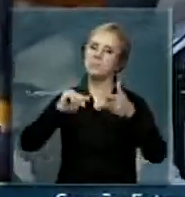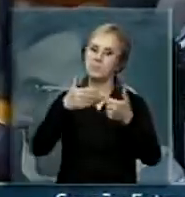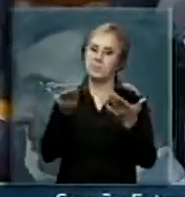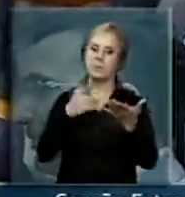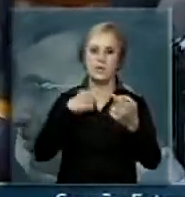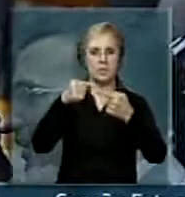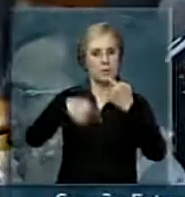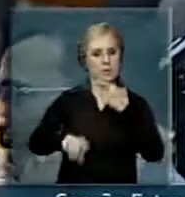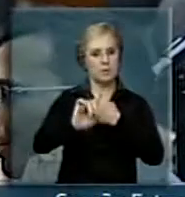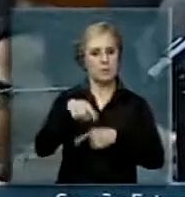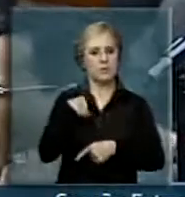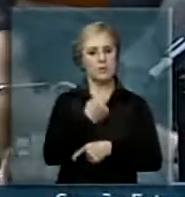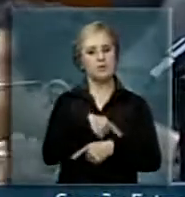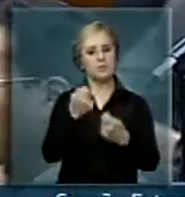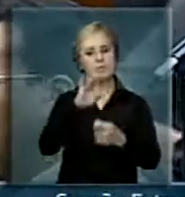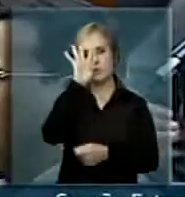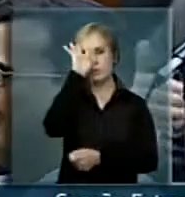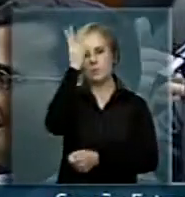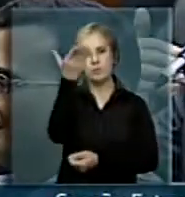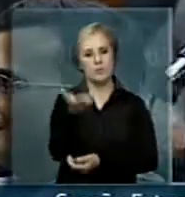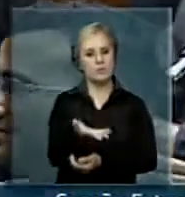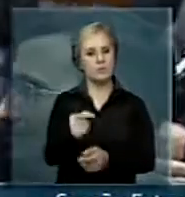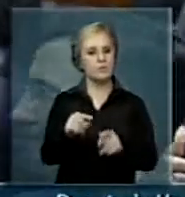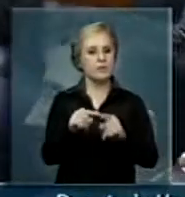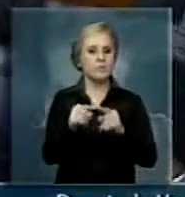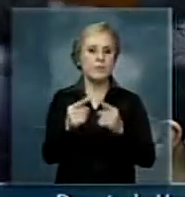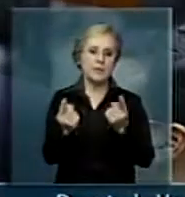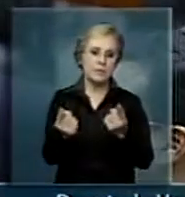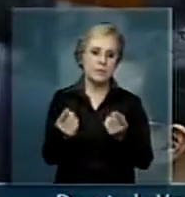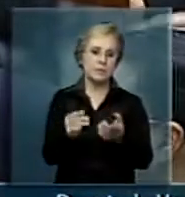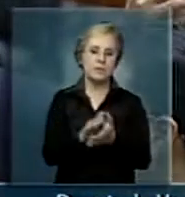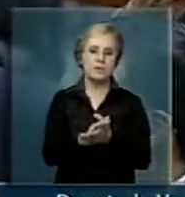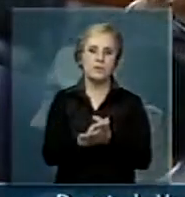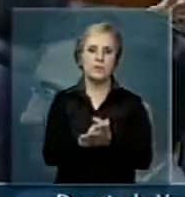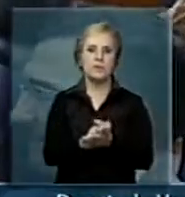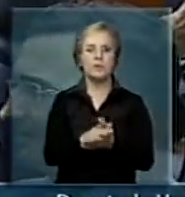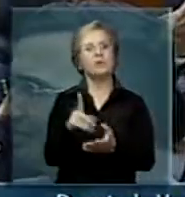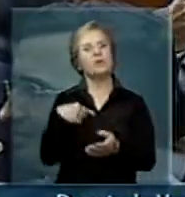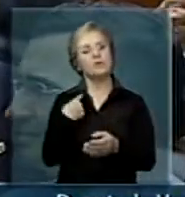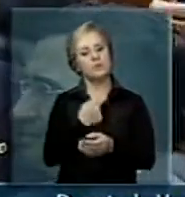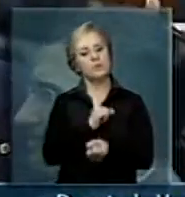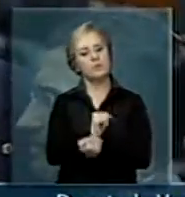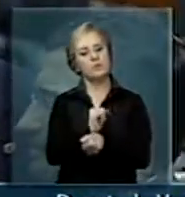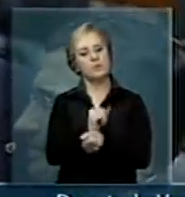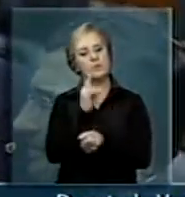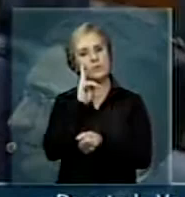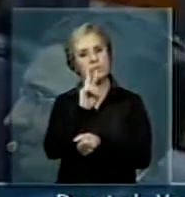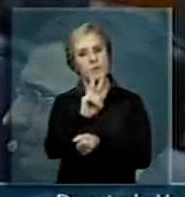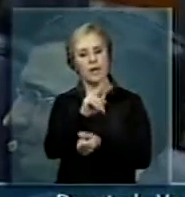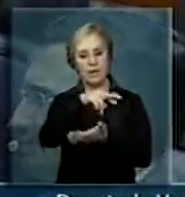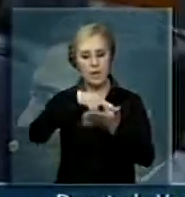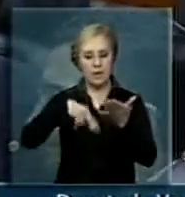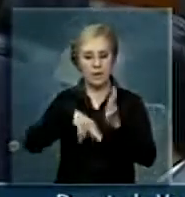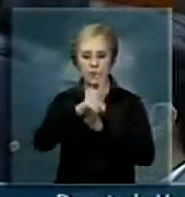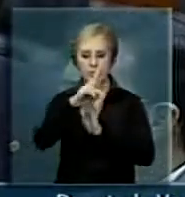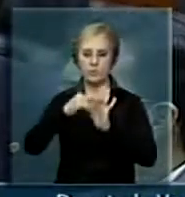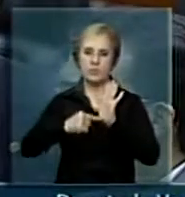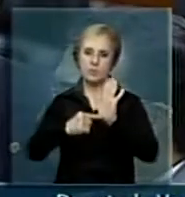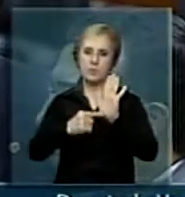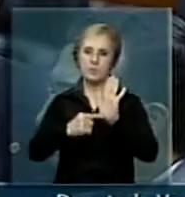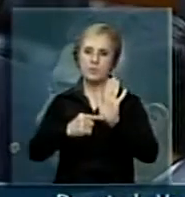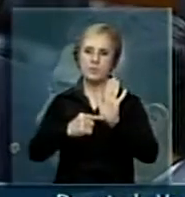há uma divergência, nós vamos ter que resolver isso, mas de qualquer maneira nós esperaremos para fazer a leitura do relatório, a fim